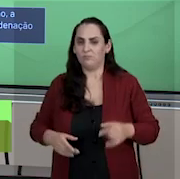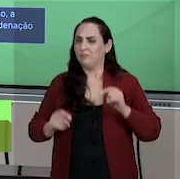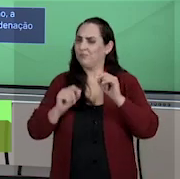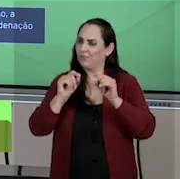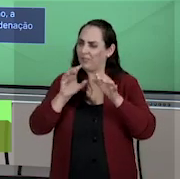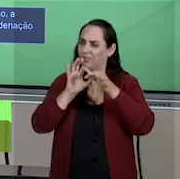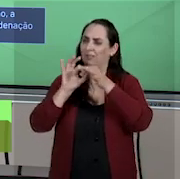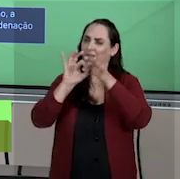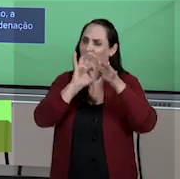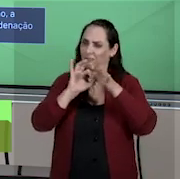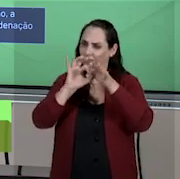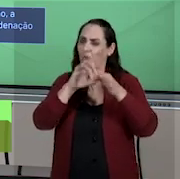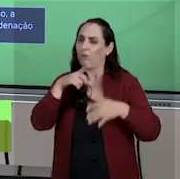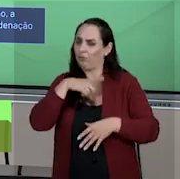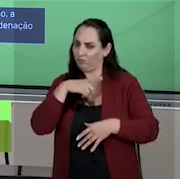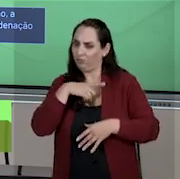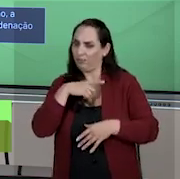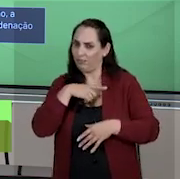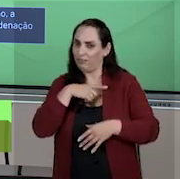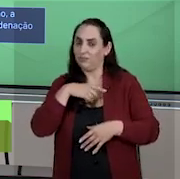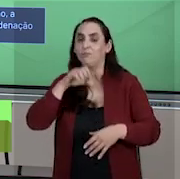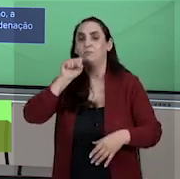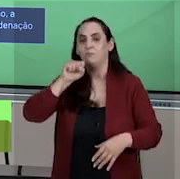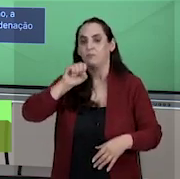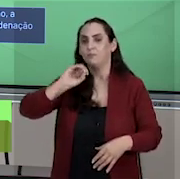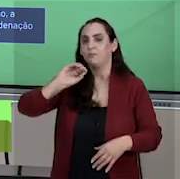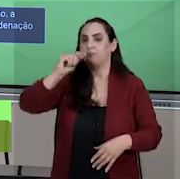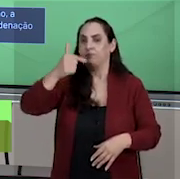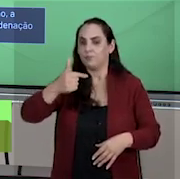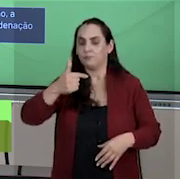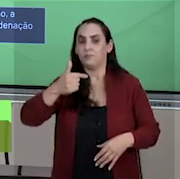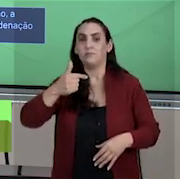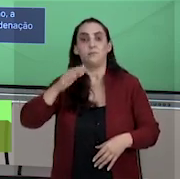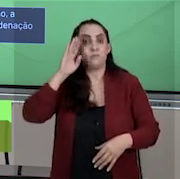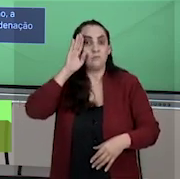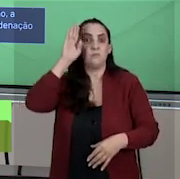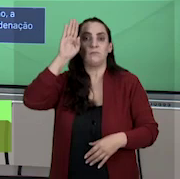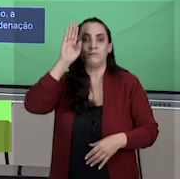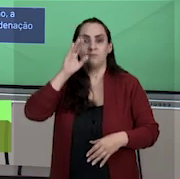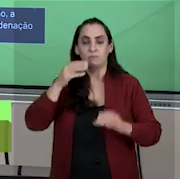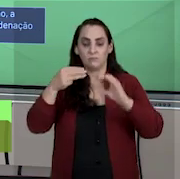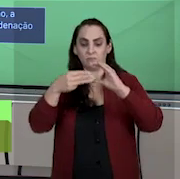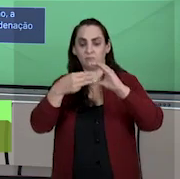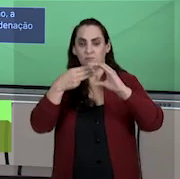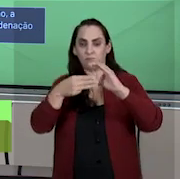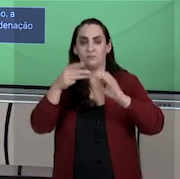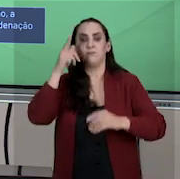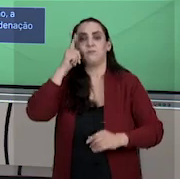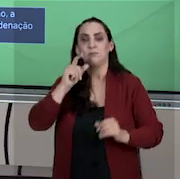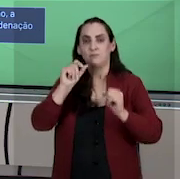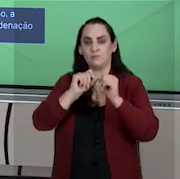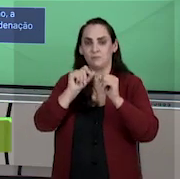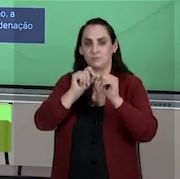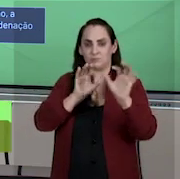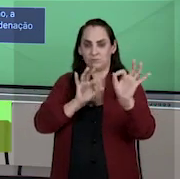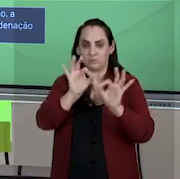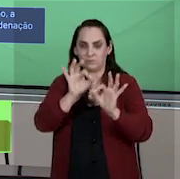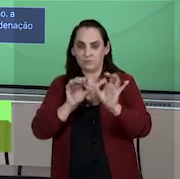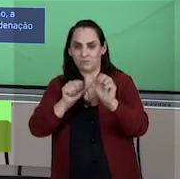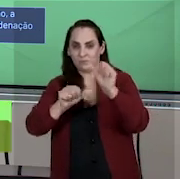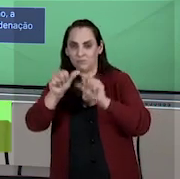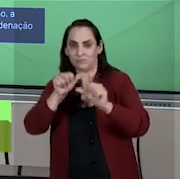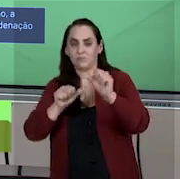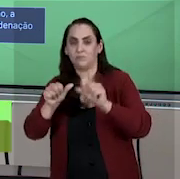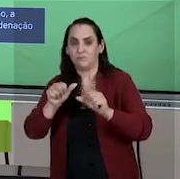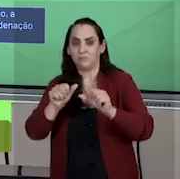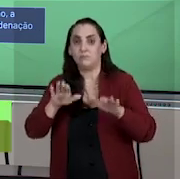o oxigênio é fundamental para que a célula consiga fazer o seu metabolismo. Então, quando a gente respira,